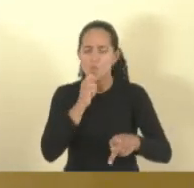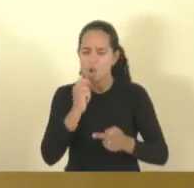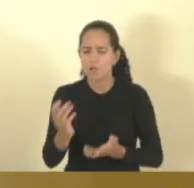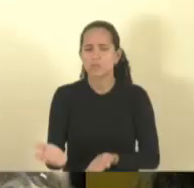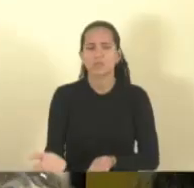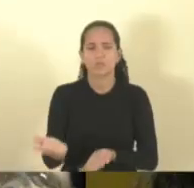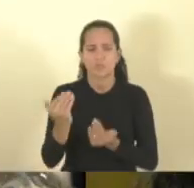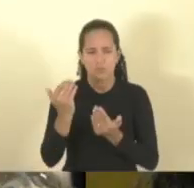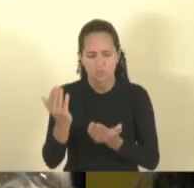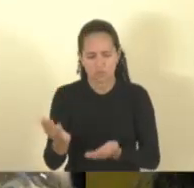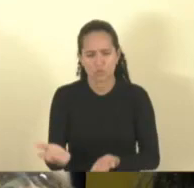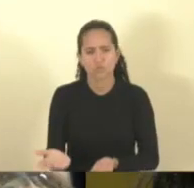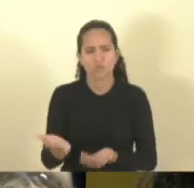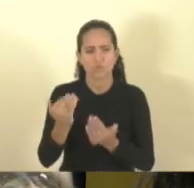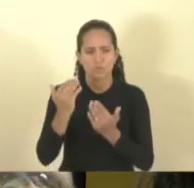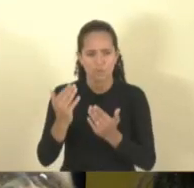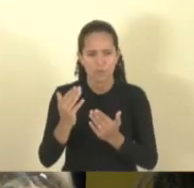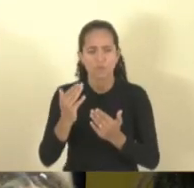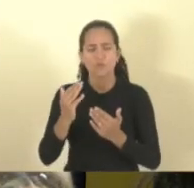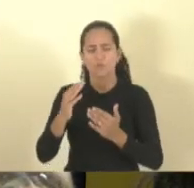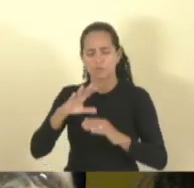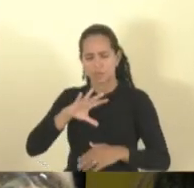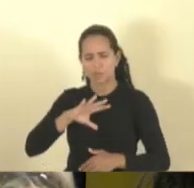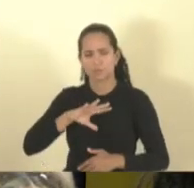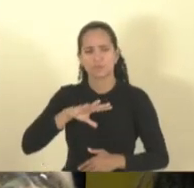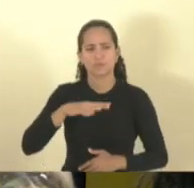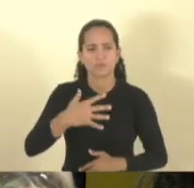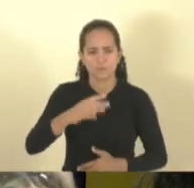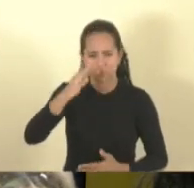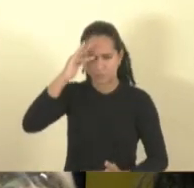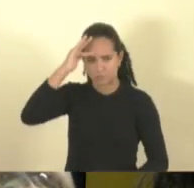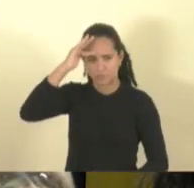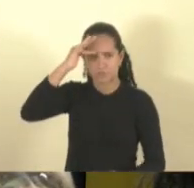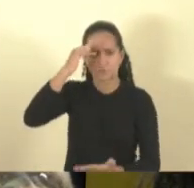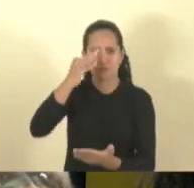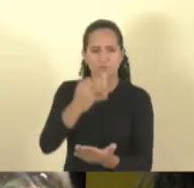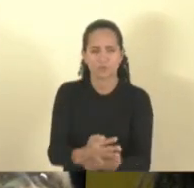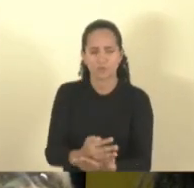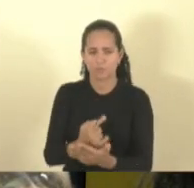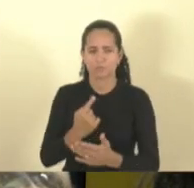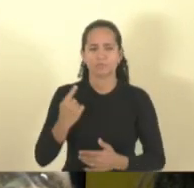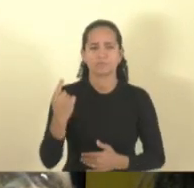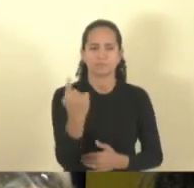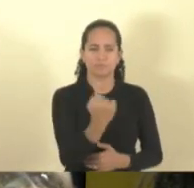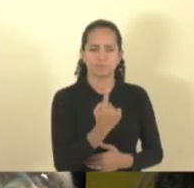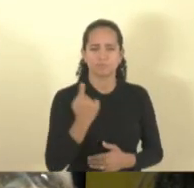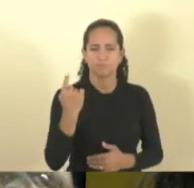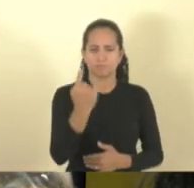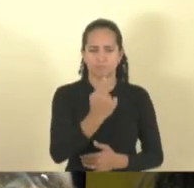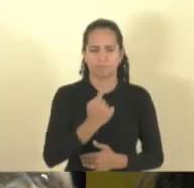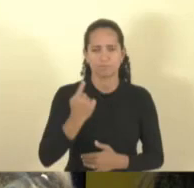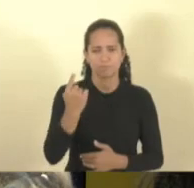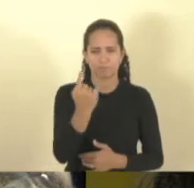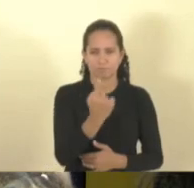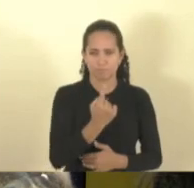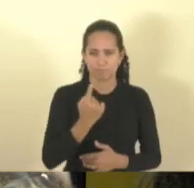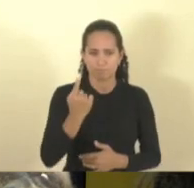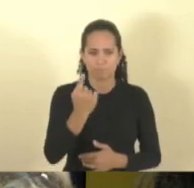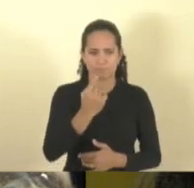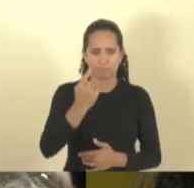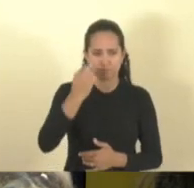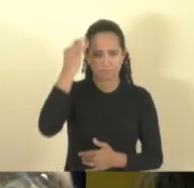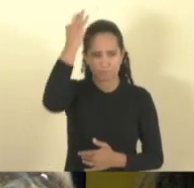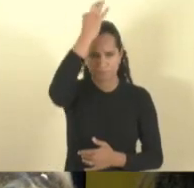importa? Temos fé, crença a fartar, supre a falta